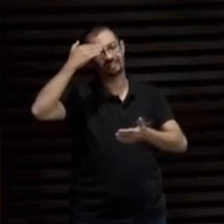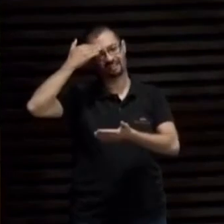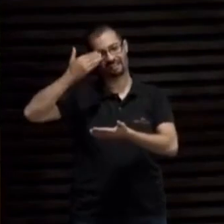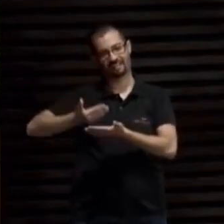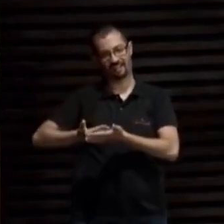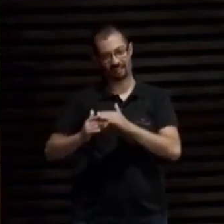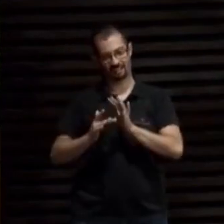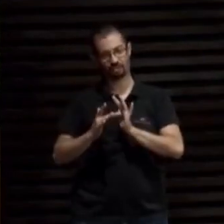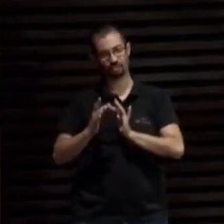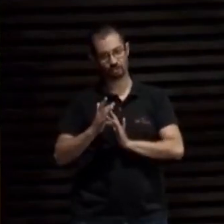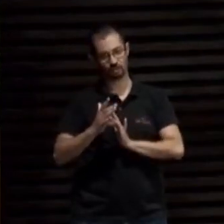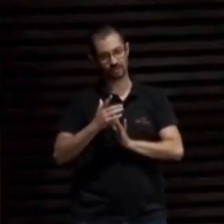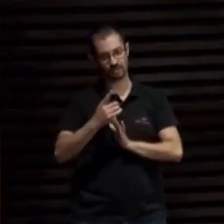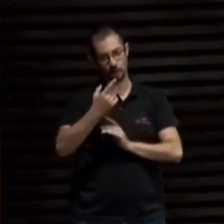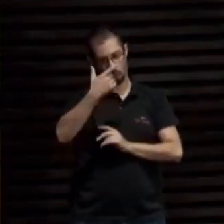caráter de Cristo.